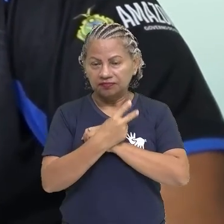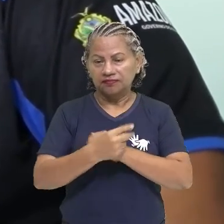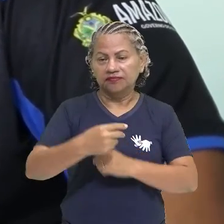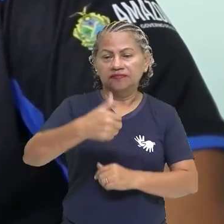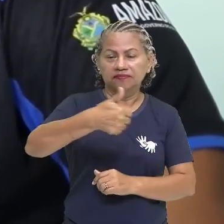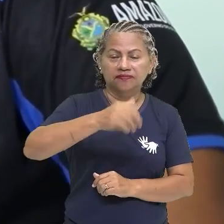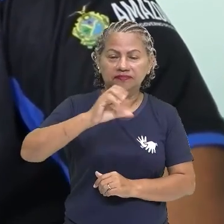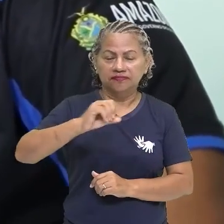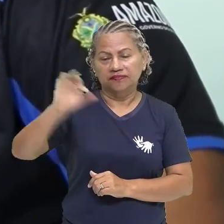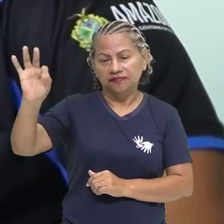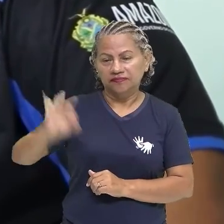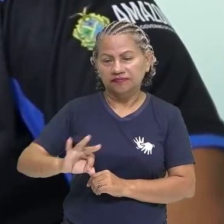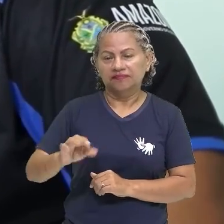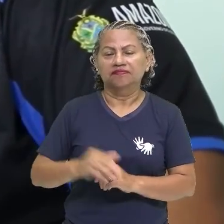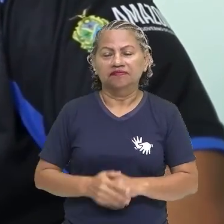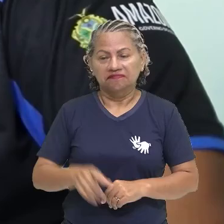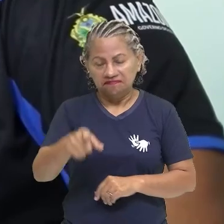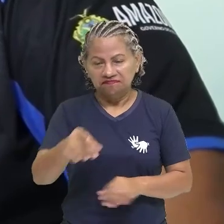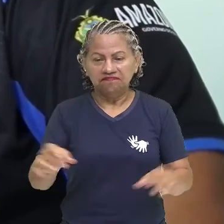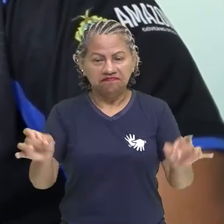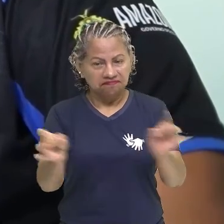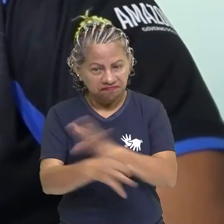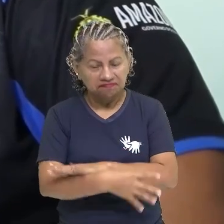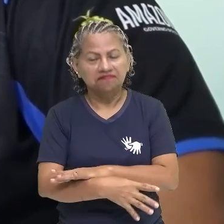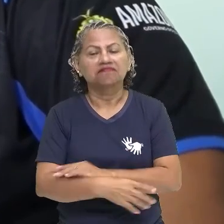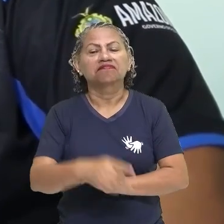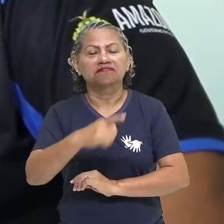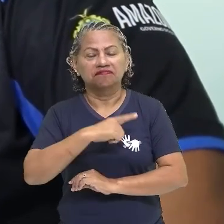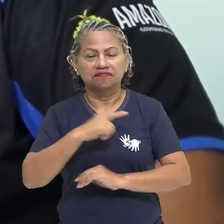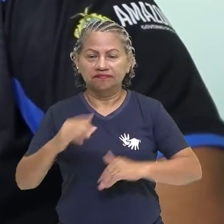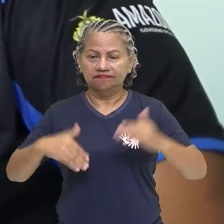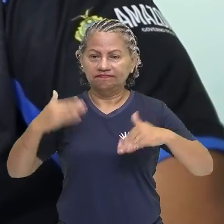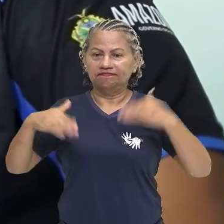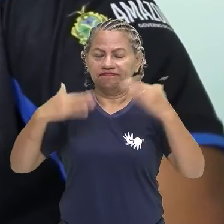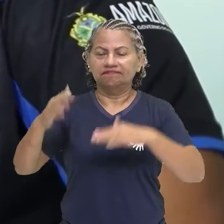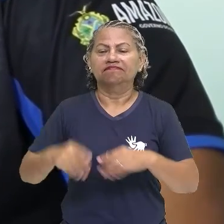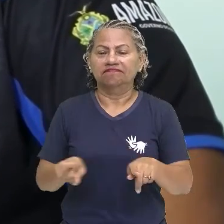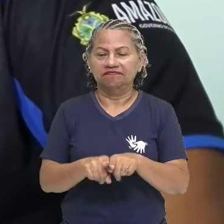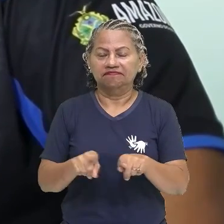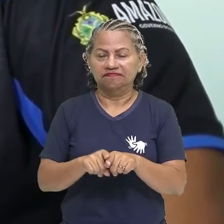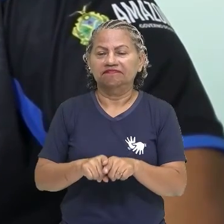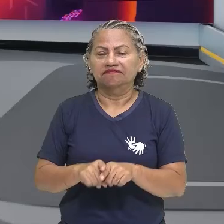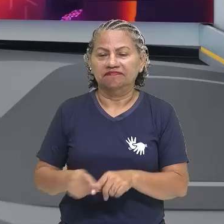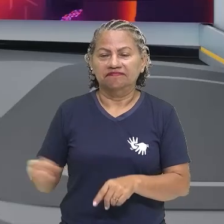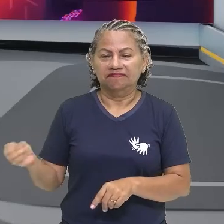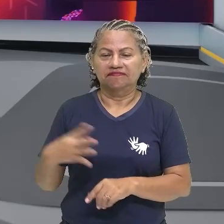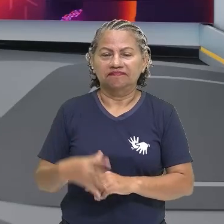só um joguinho. Se preparem que a gente tem cada vez mais novidades vindo por aí.